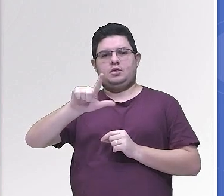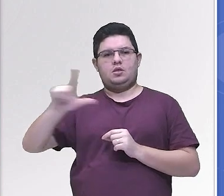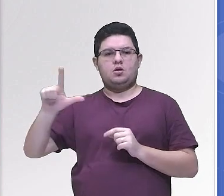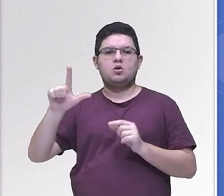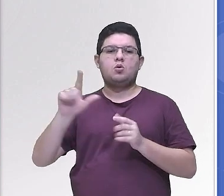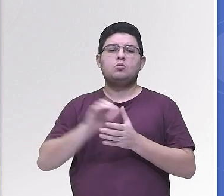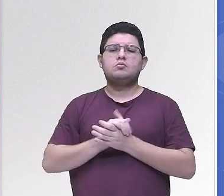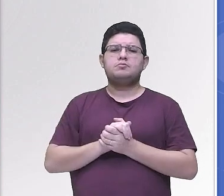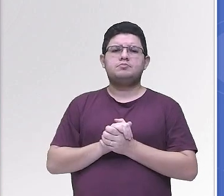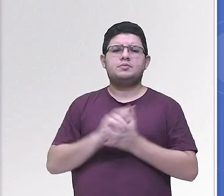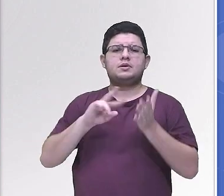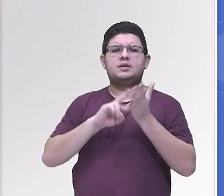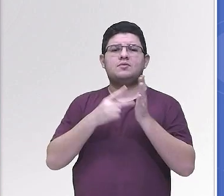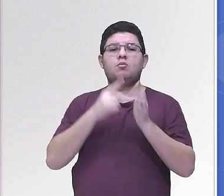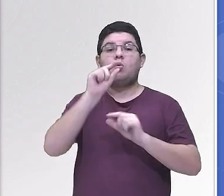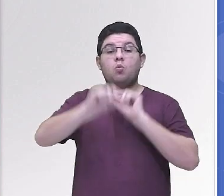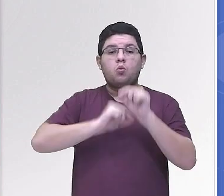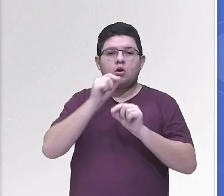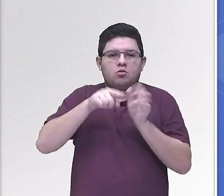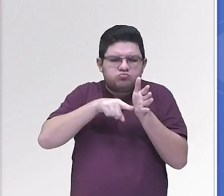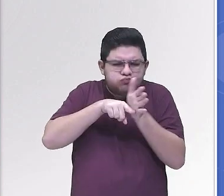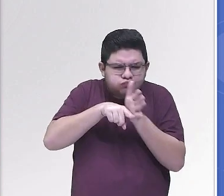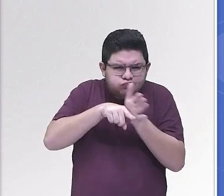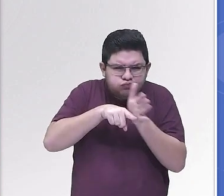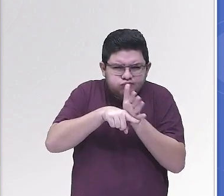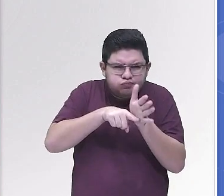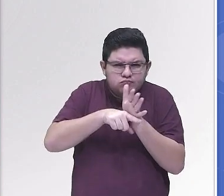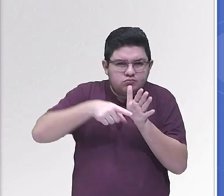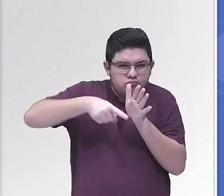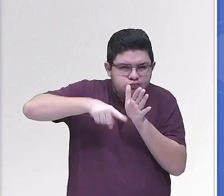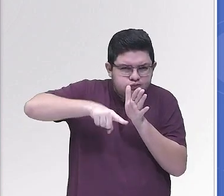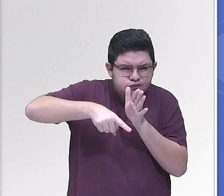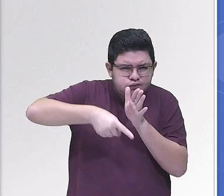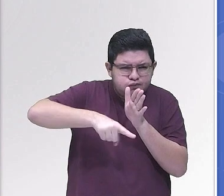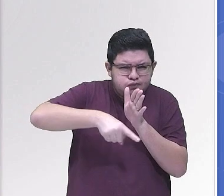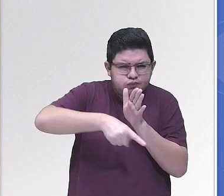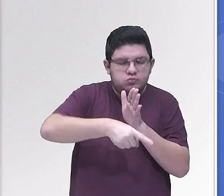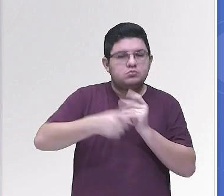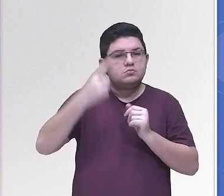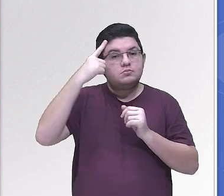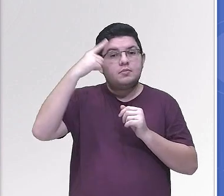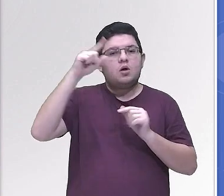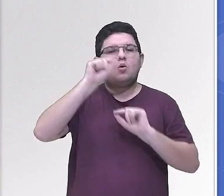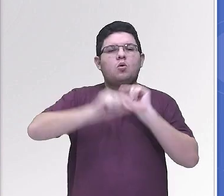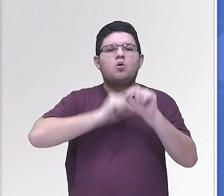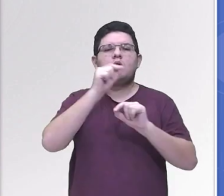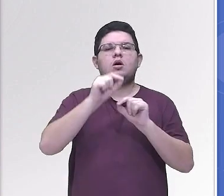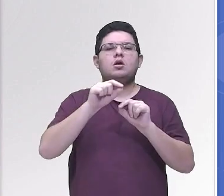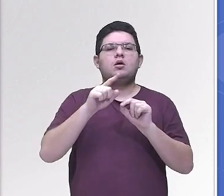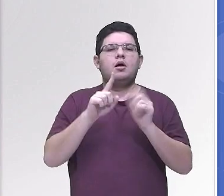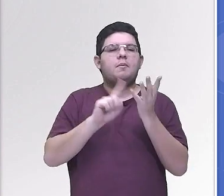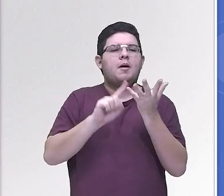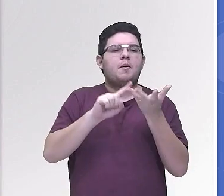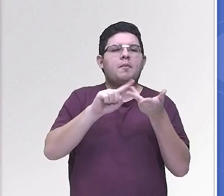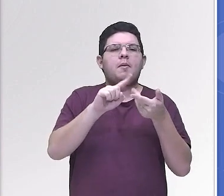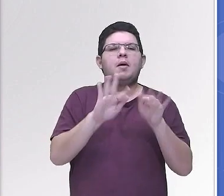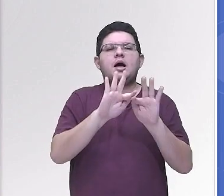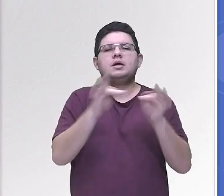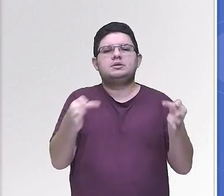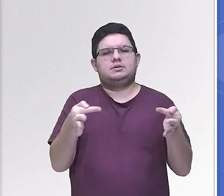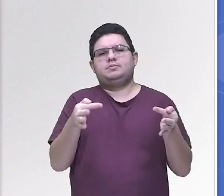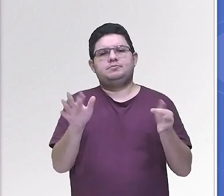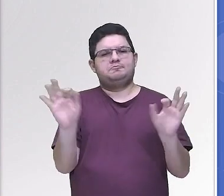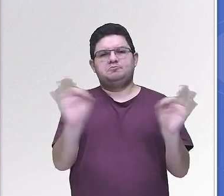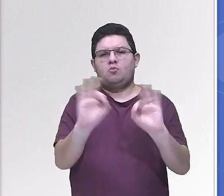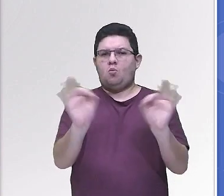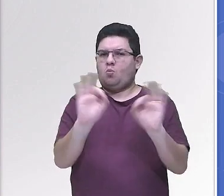vai até a raiz do problema. A filosofia, ela não se contenta com respostas quaisquer, né?